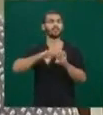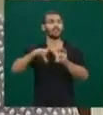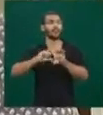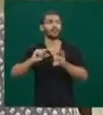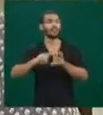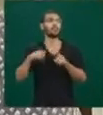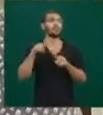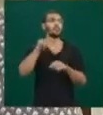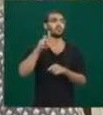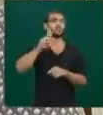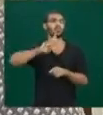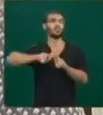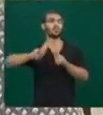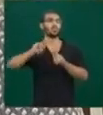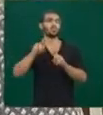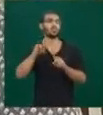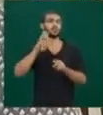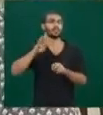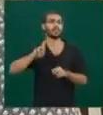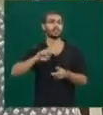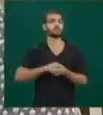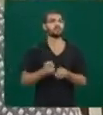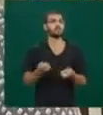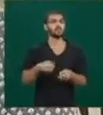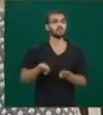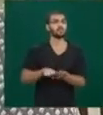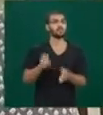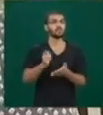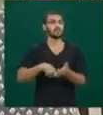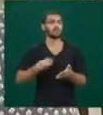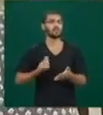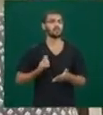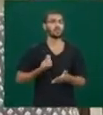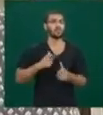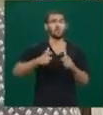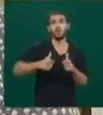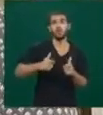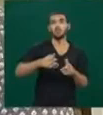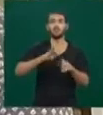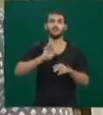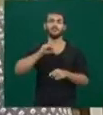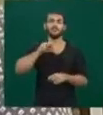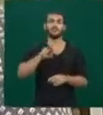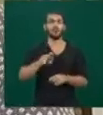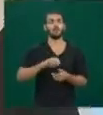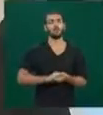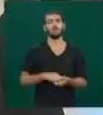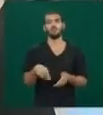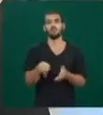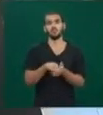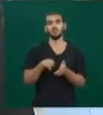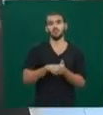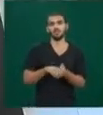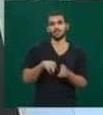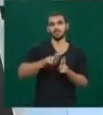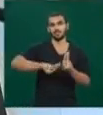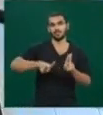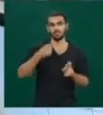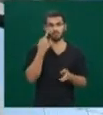www.ezeba.ufo.br. E as inscrições também podem ser feitas presencialmente na FAO, na Fundação de Assistência da Universidade, que